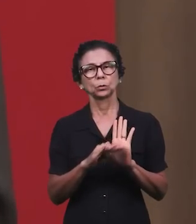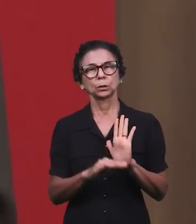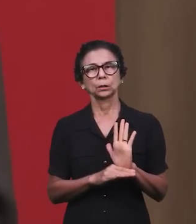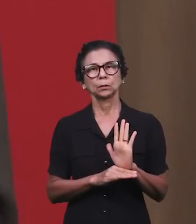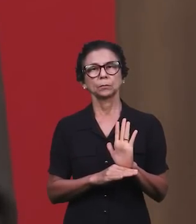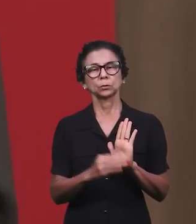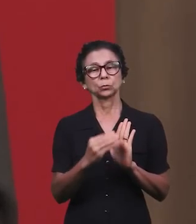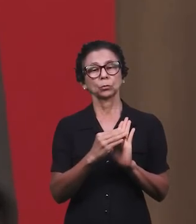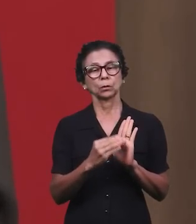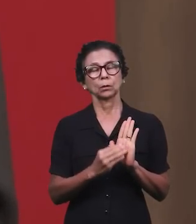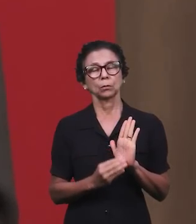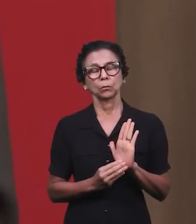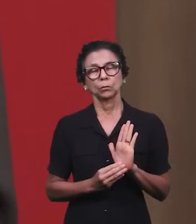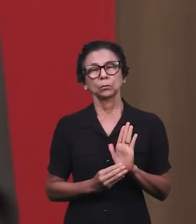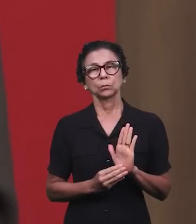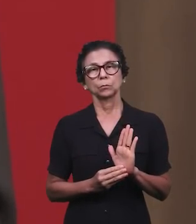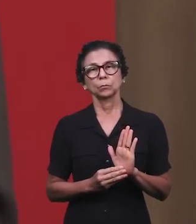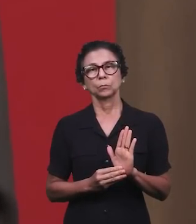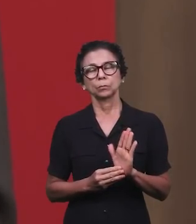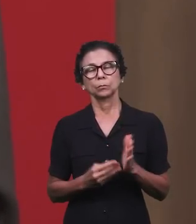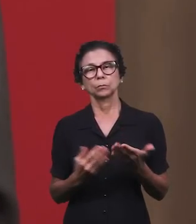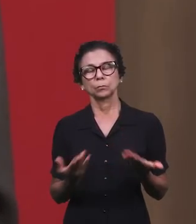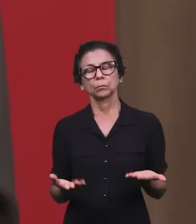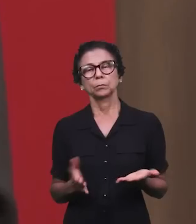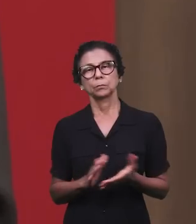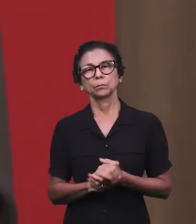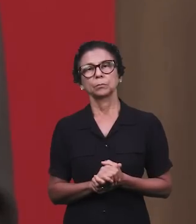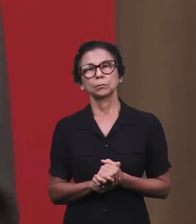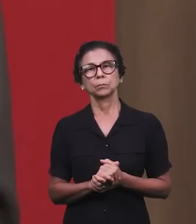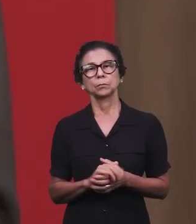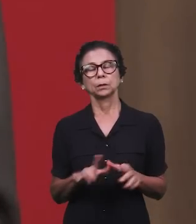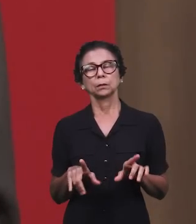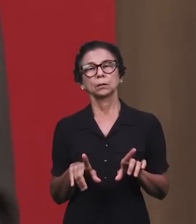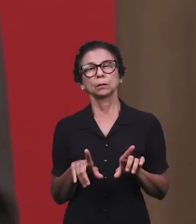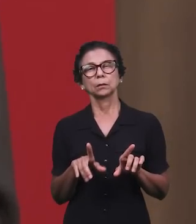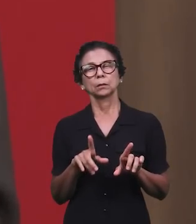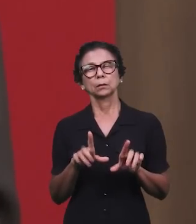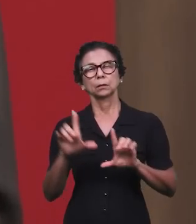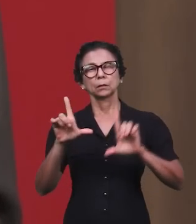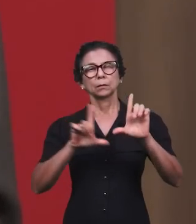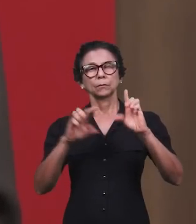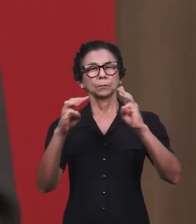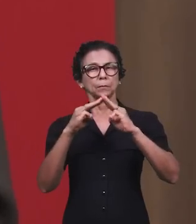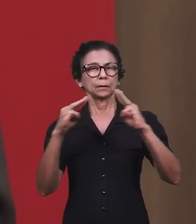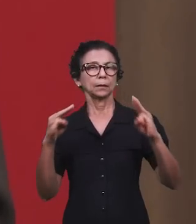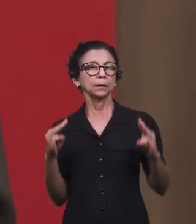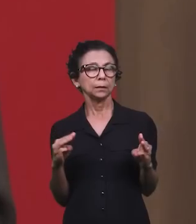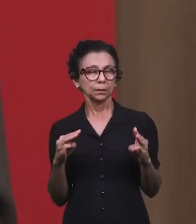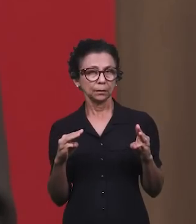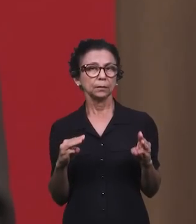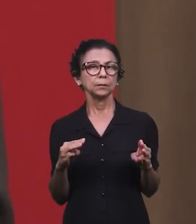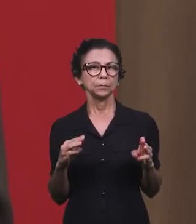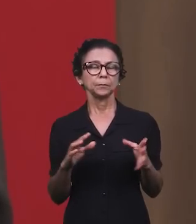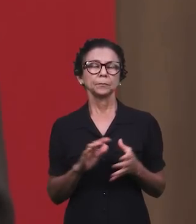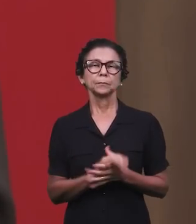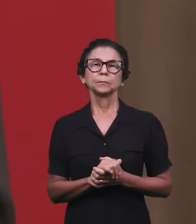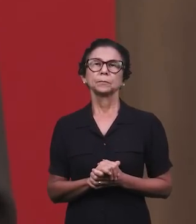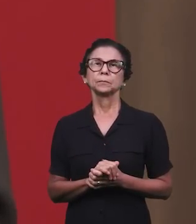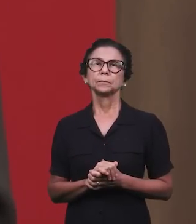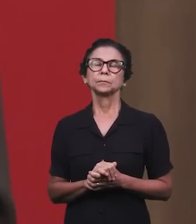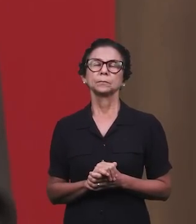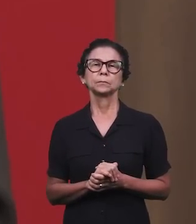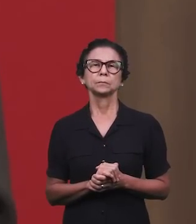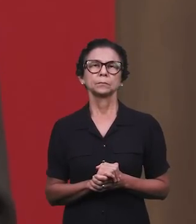através do canal YouTube da Igreja Cristã Maranata, também da TV Manaim, que é transmitida por